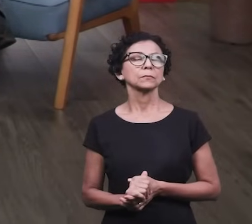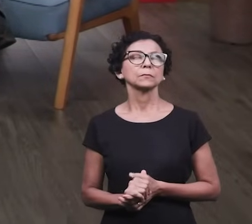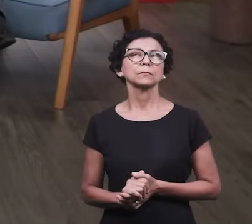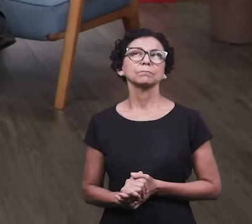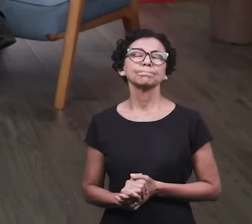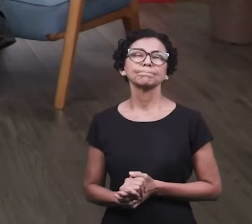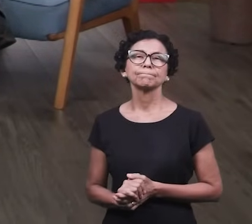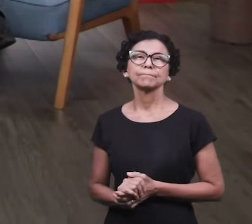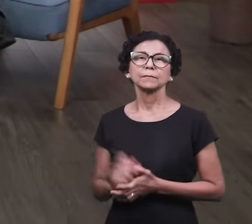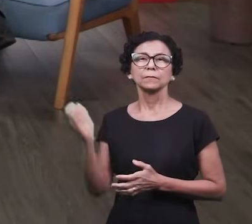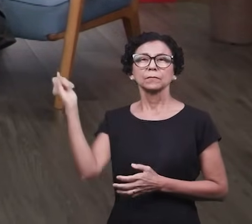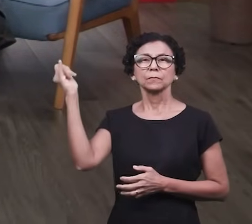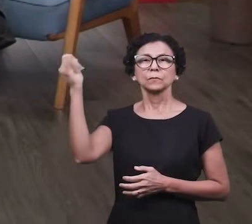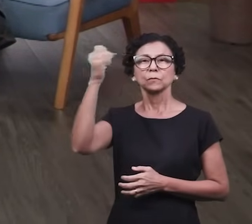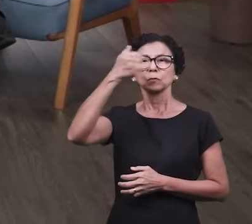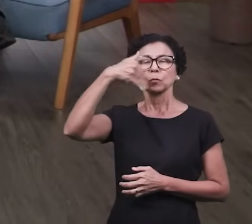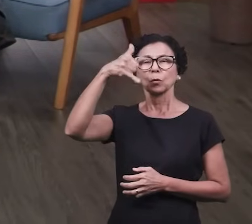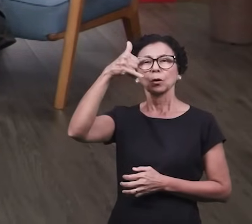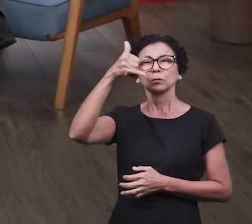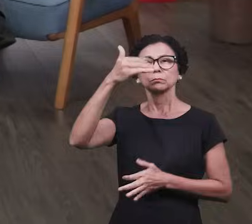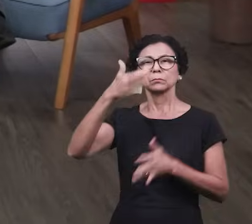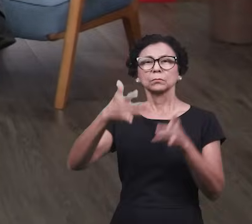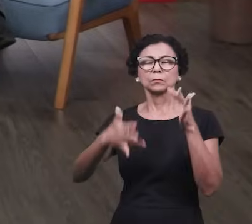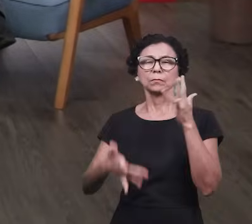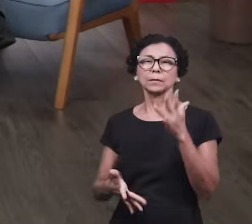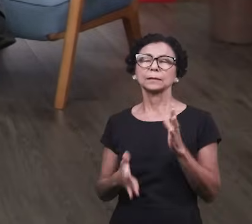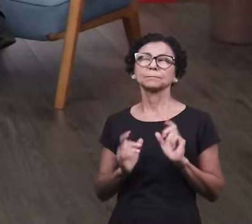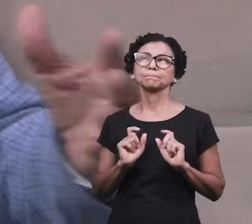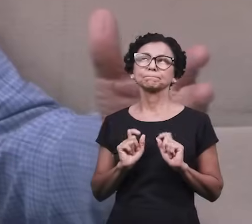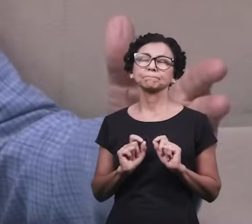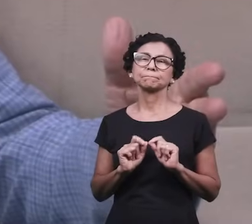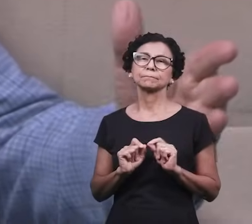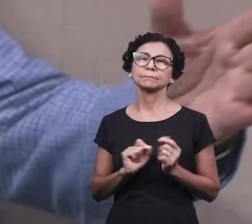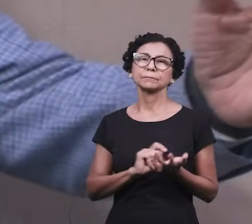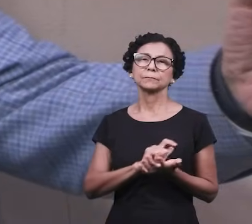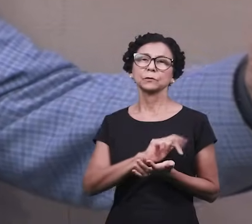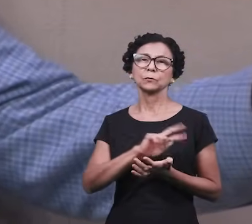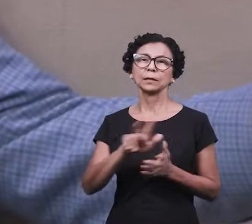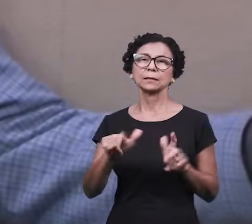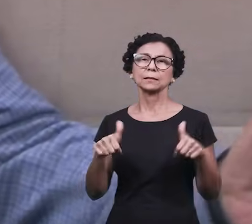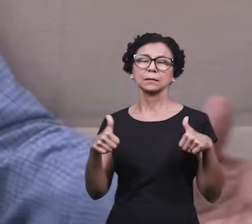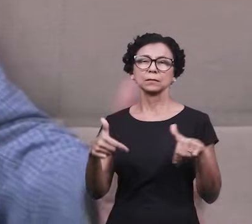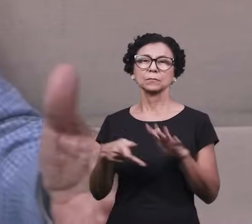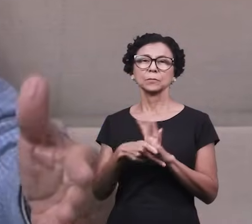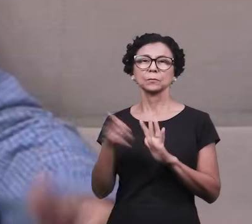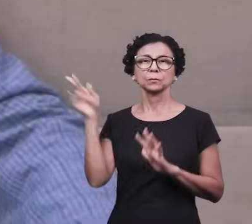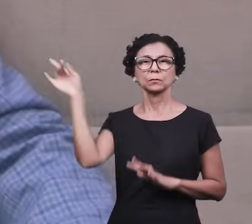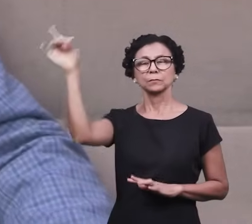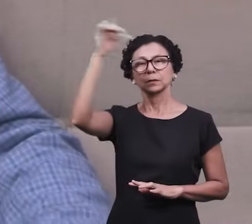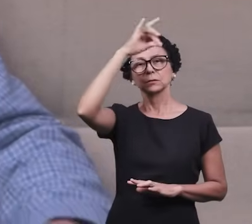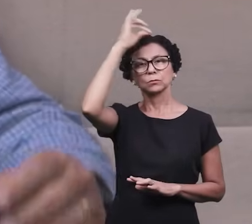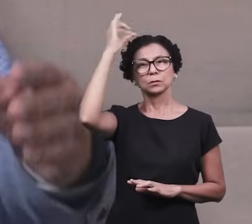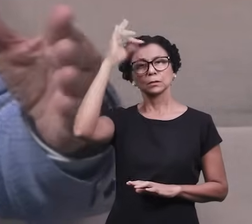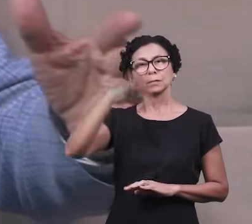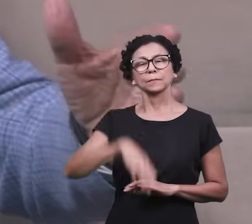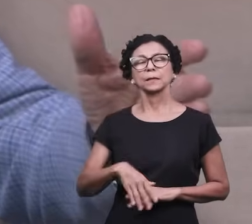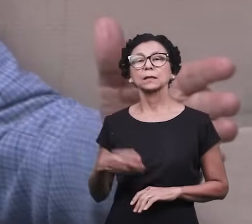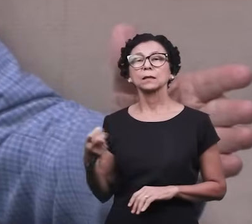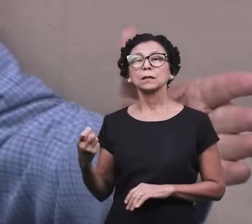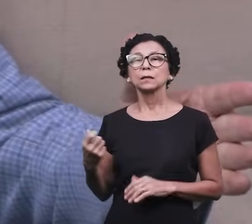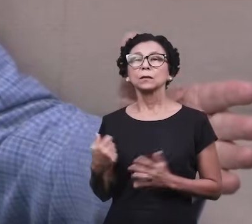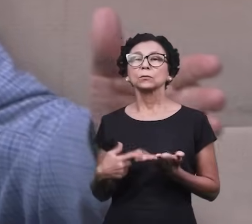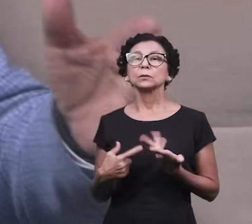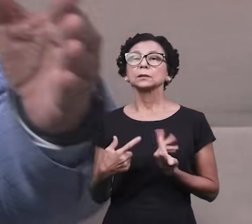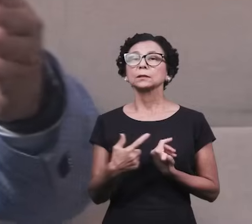diversidade de operações do Espírito Santo. Quantas vezes, né, a gente como pastor, nas igrejas, você vai atender